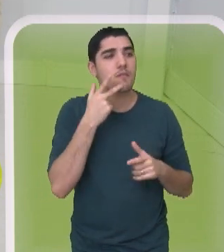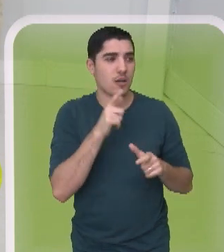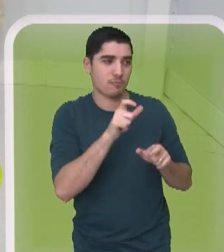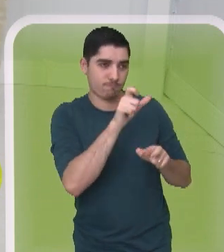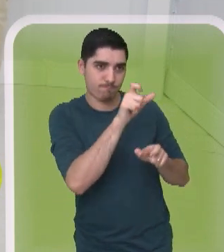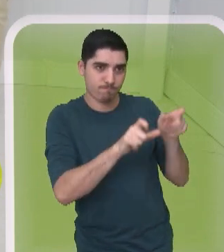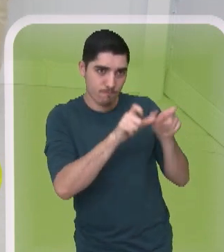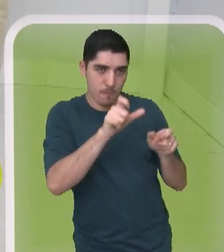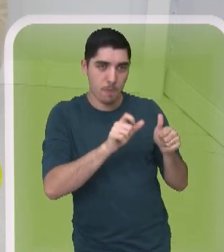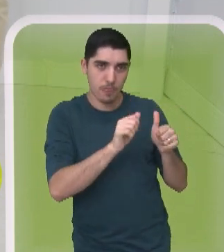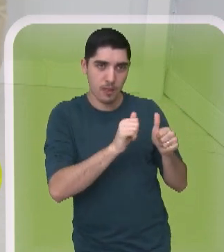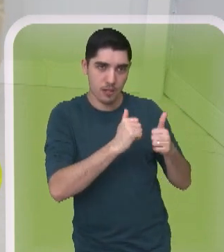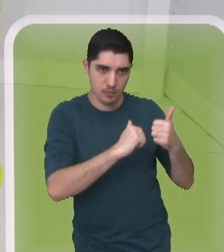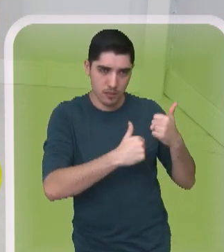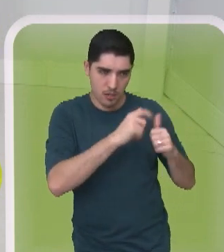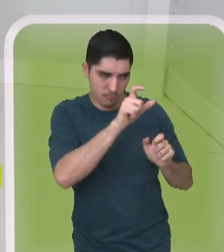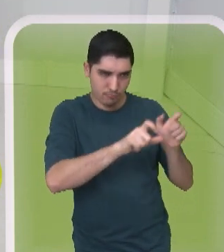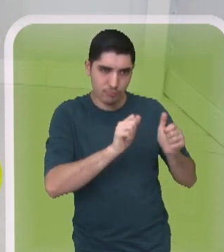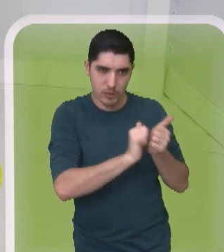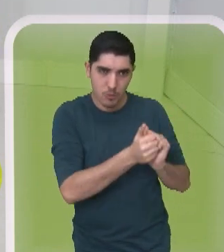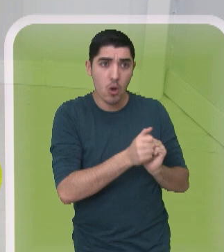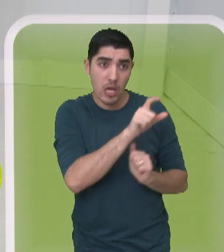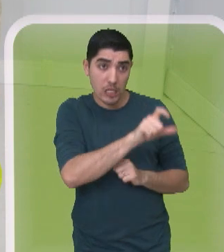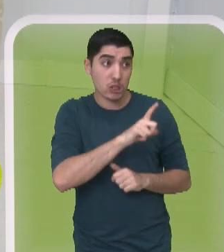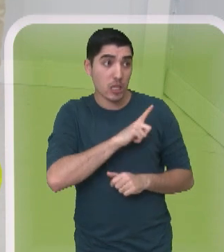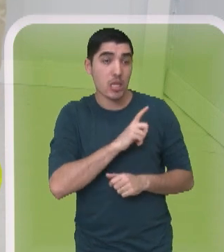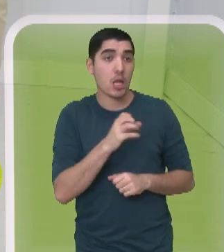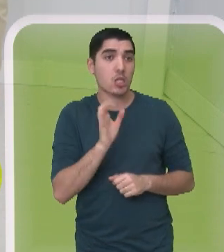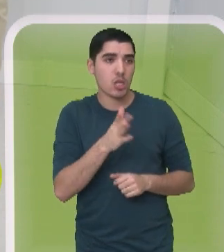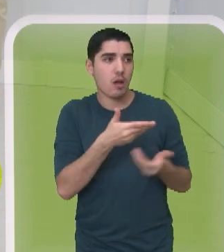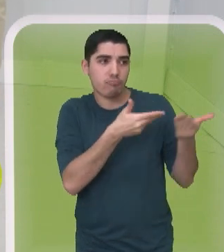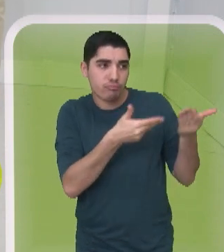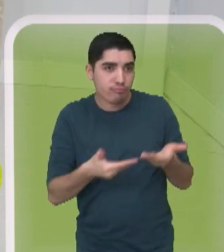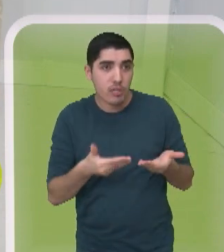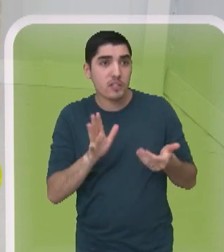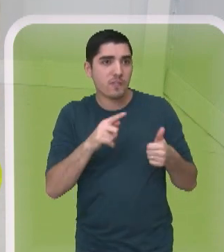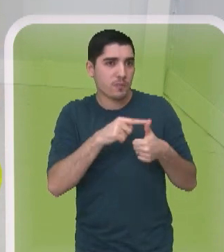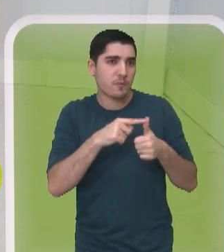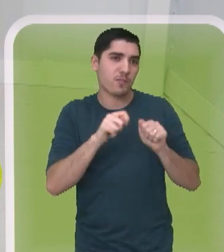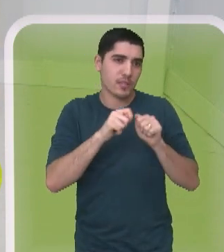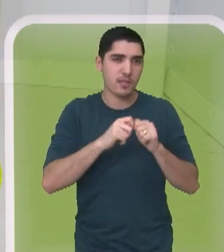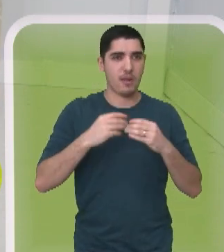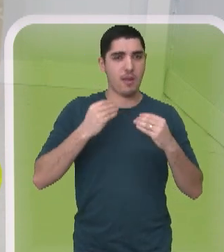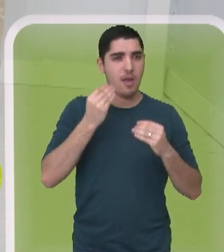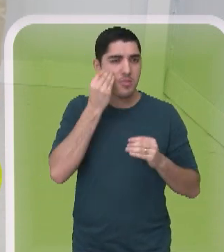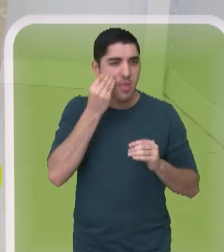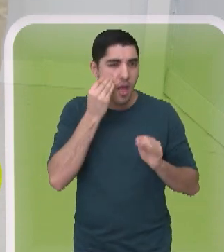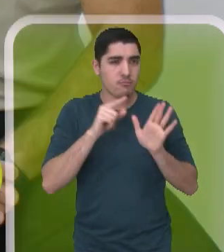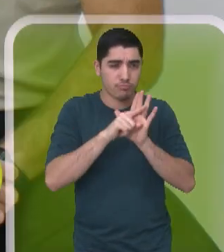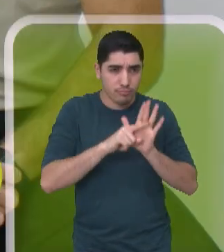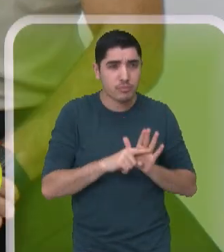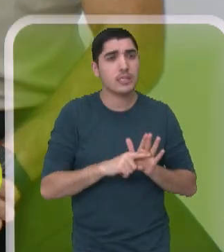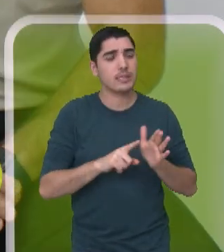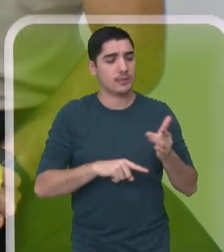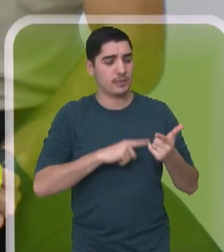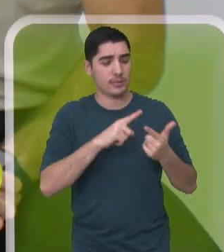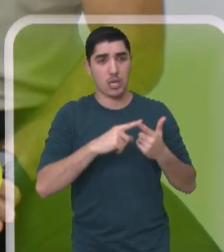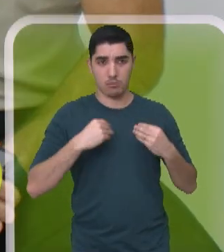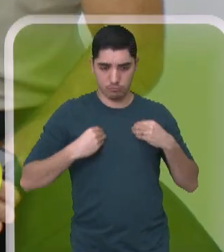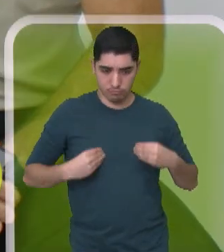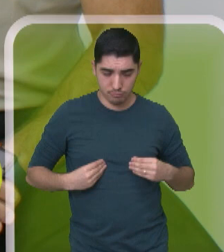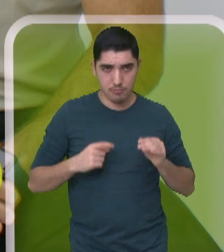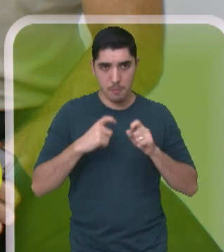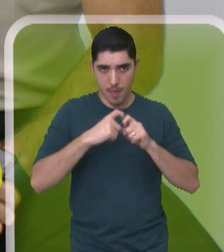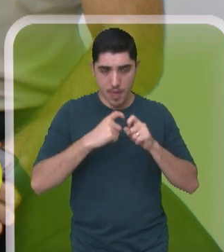Vocês já receberam alguns jogadores, estão fazendo, né, os testes primeiro, né, exames, enfim, como é que está esse processo até para